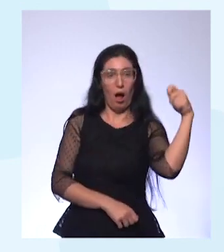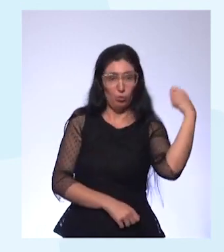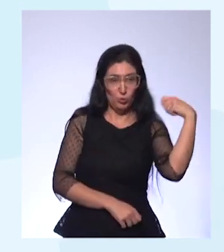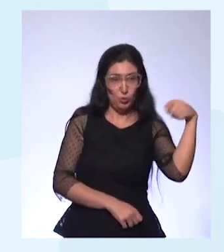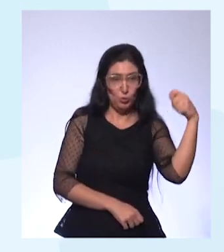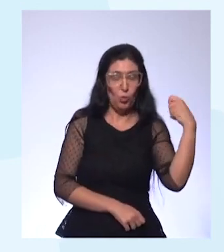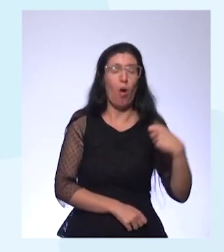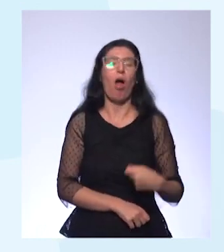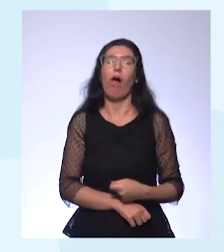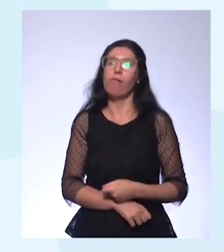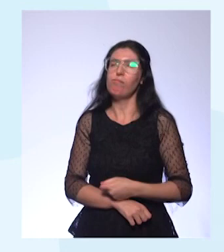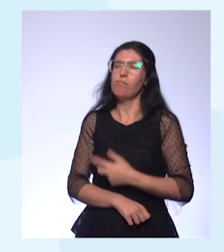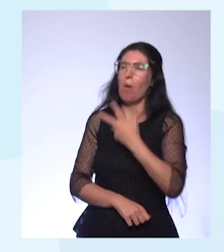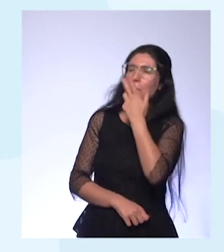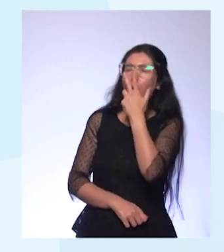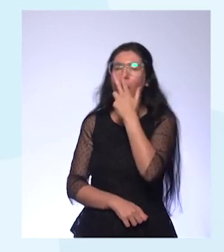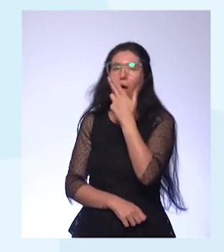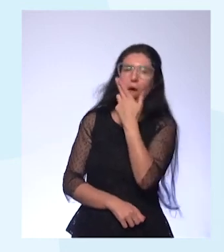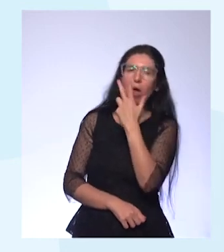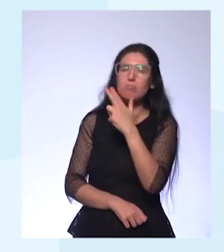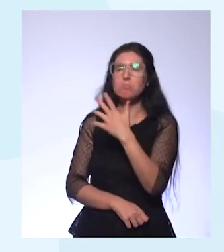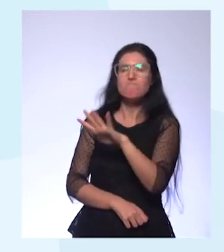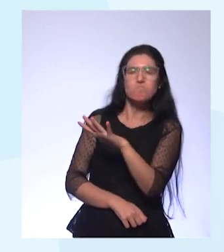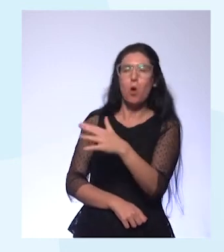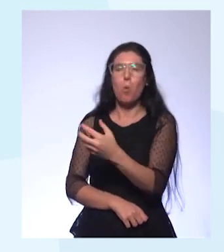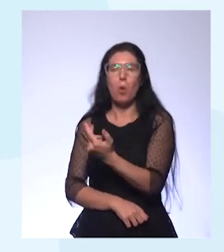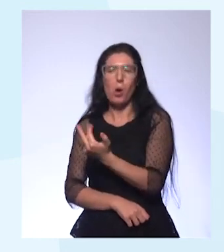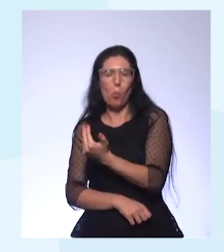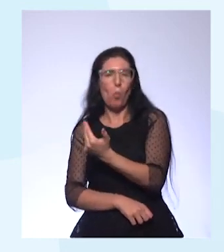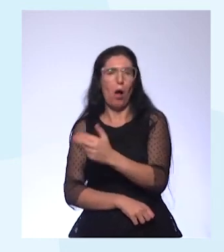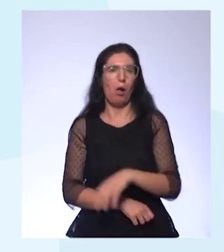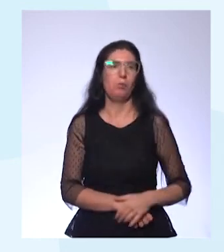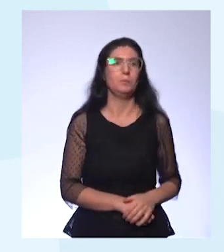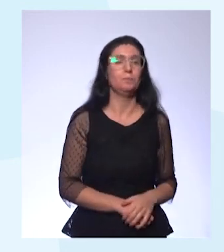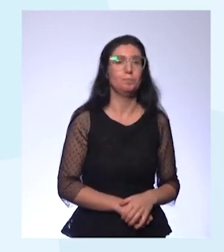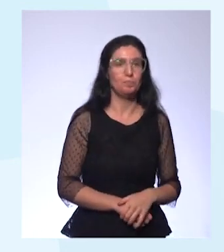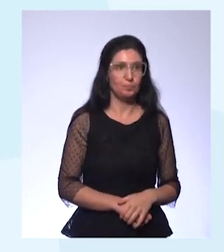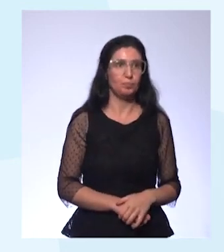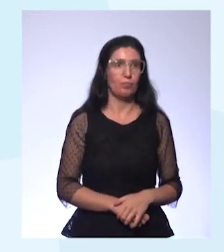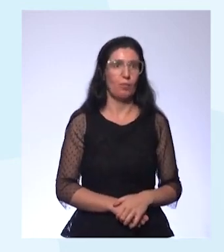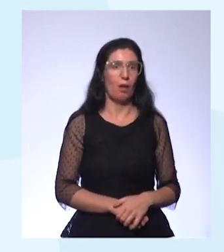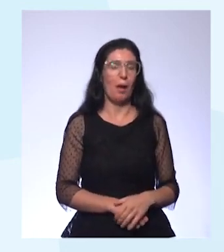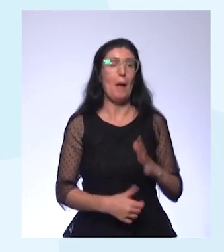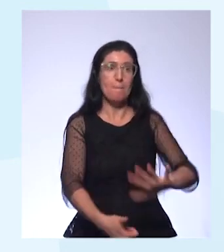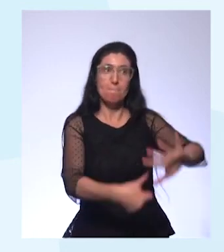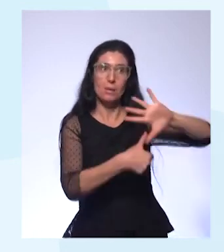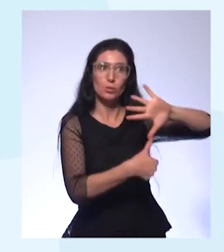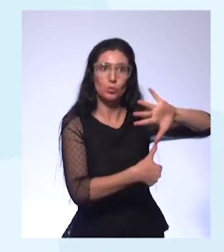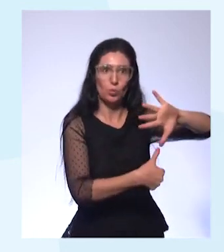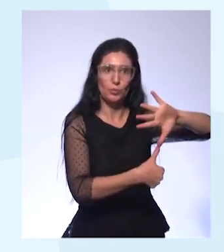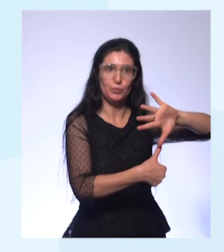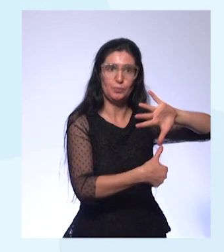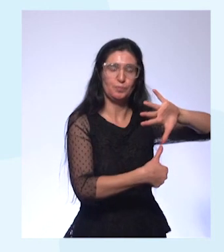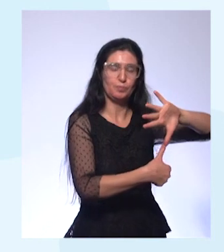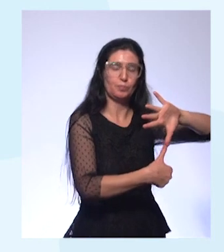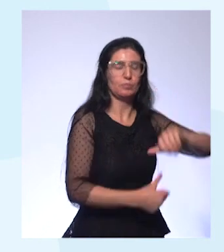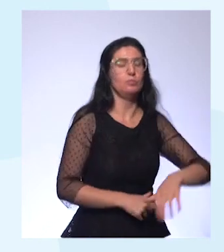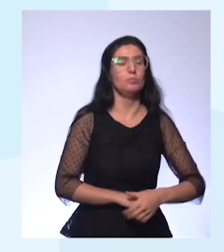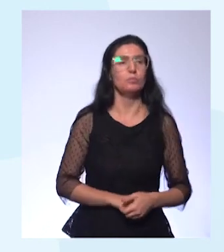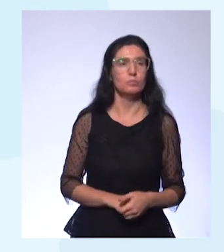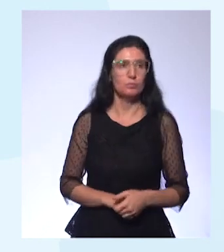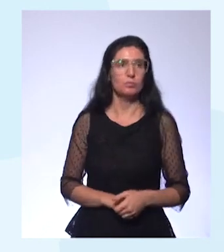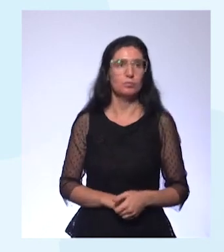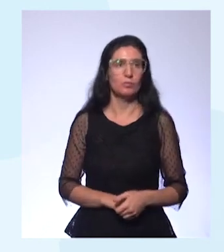parecidas, não são idênticas, com as pradarias, aí, principalmente da América do Norte. E como eu citei